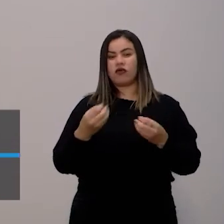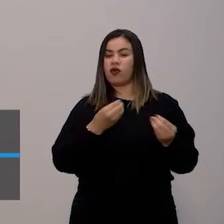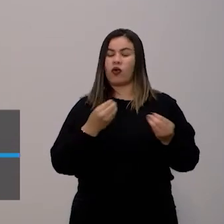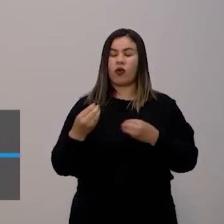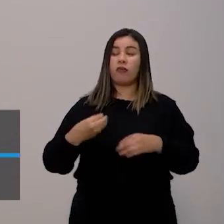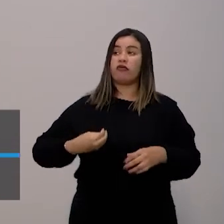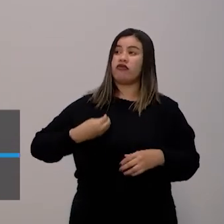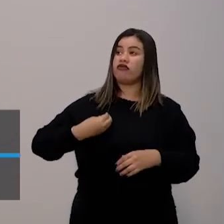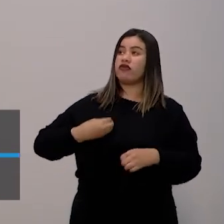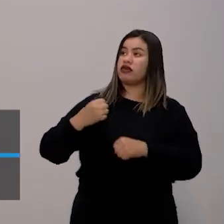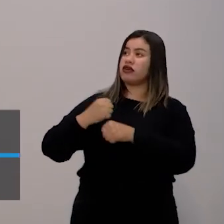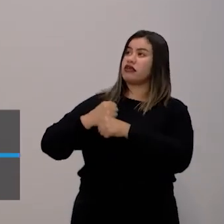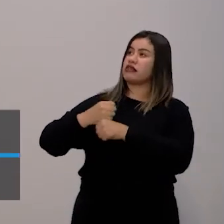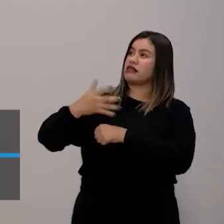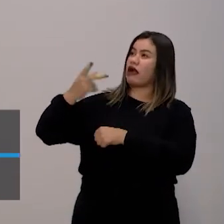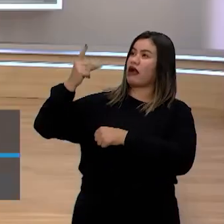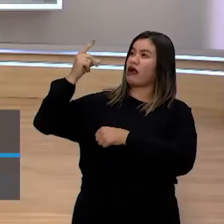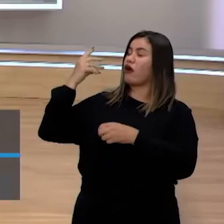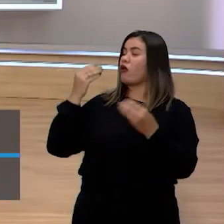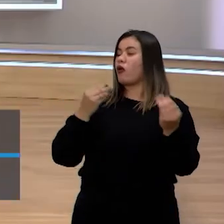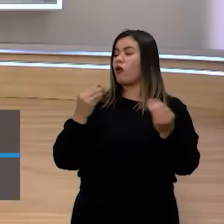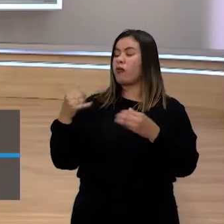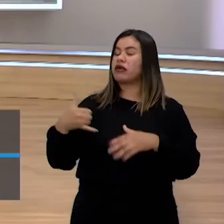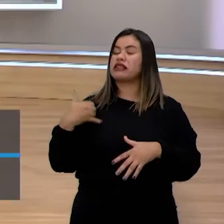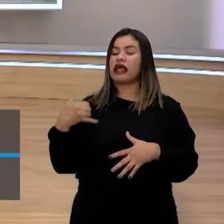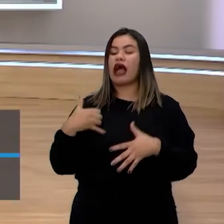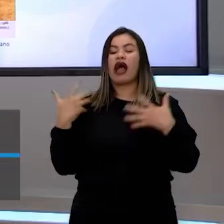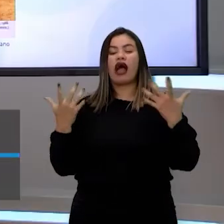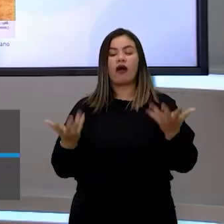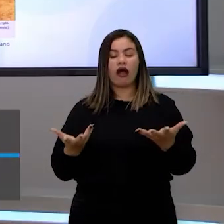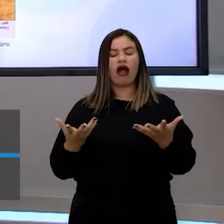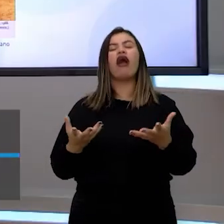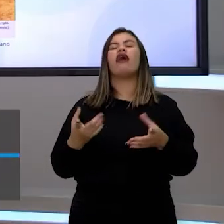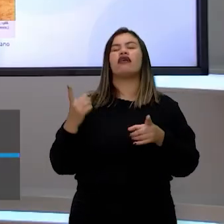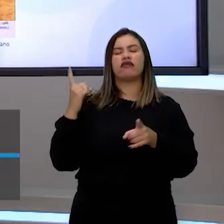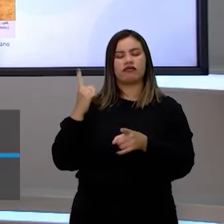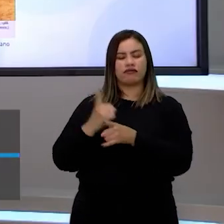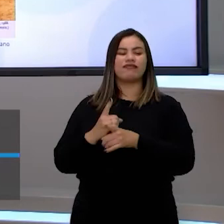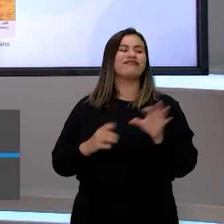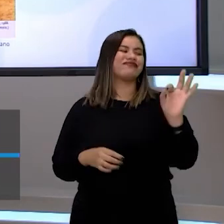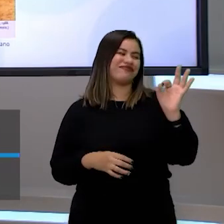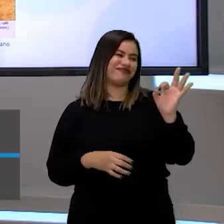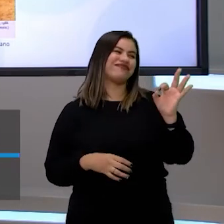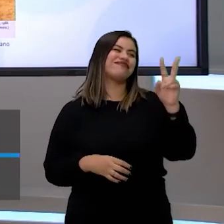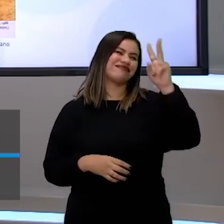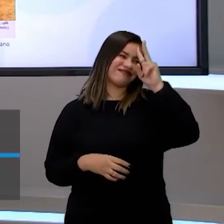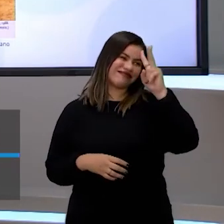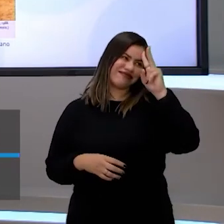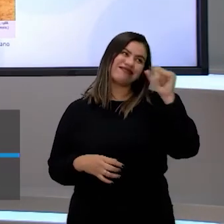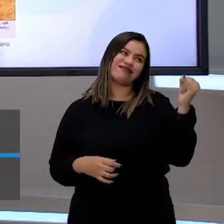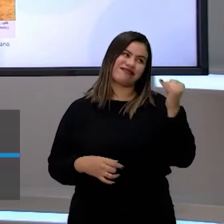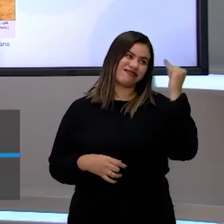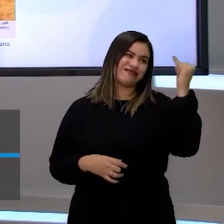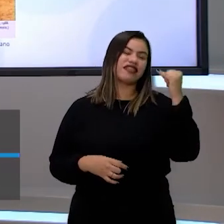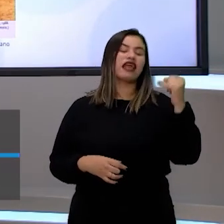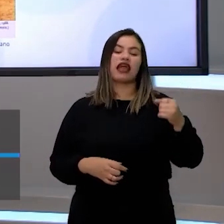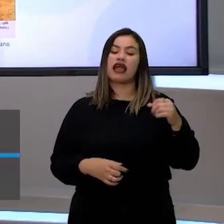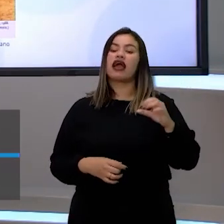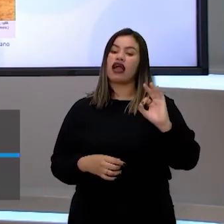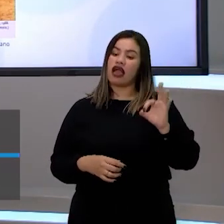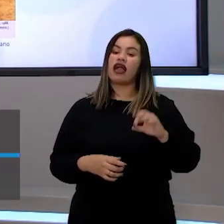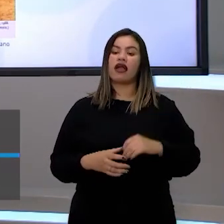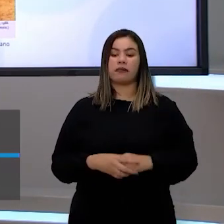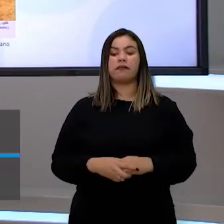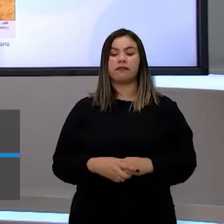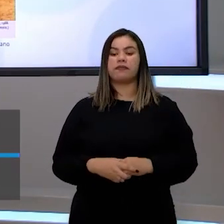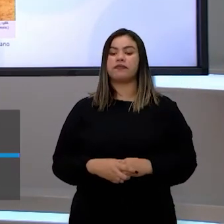quando ele viveu, a idade desse fóssil, né? Exatamente, Então, isso que é muito bem importante. lembrado, super importante, então, a Essa questão do carbono, dos